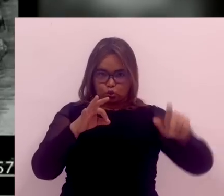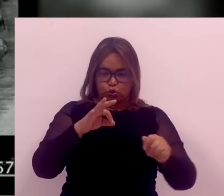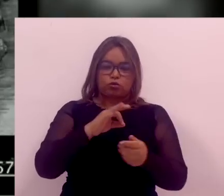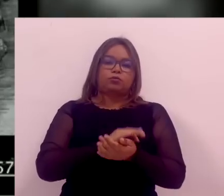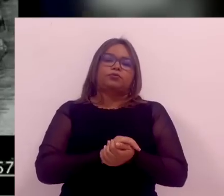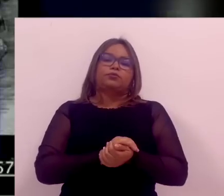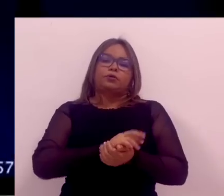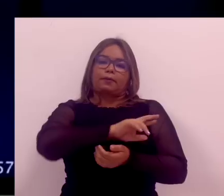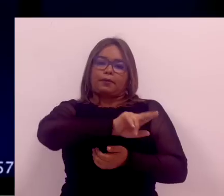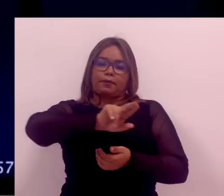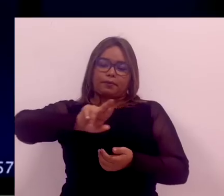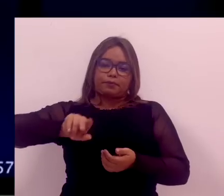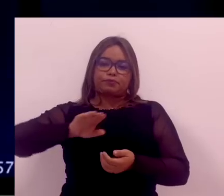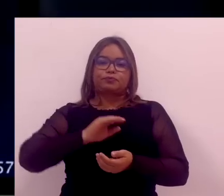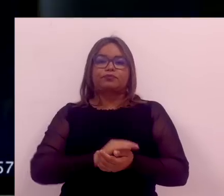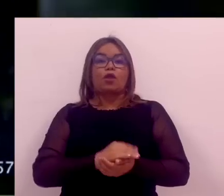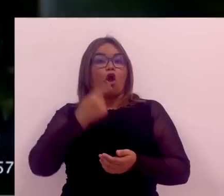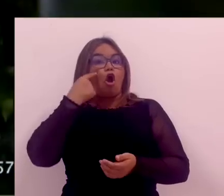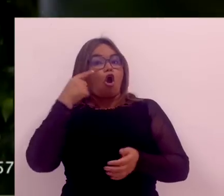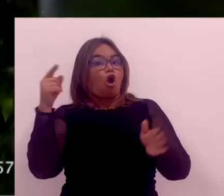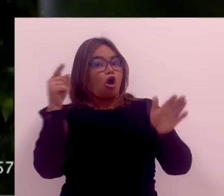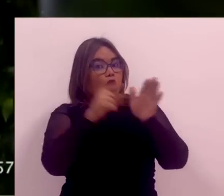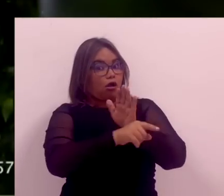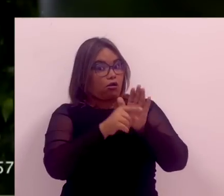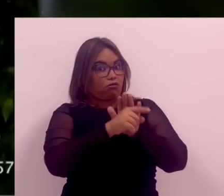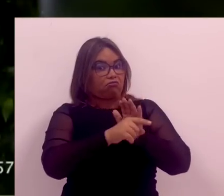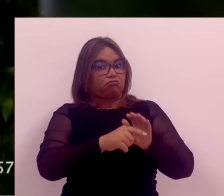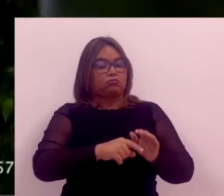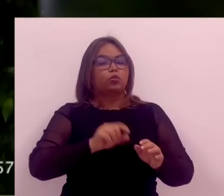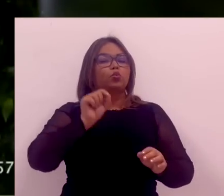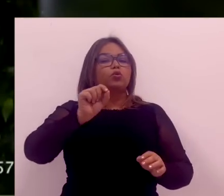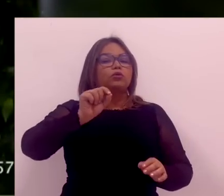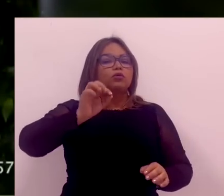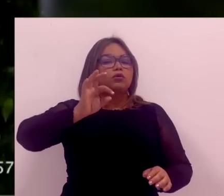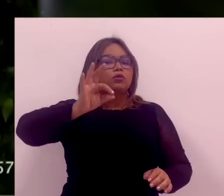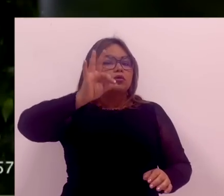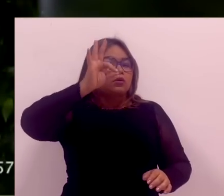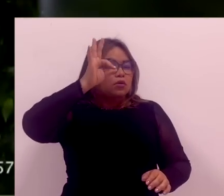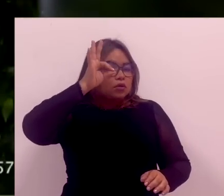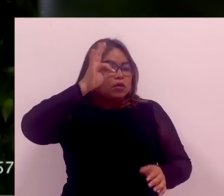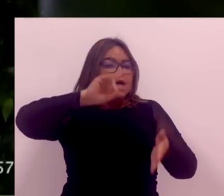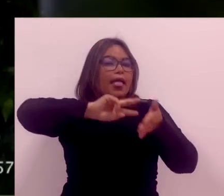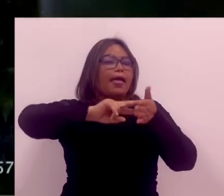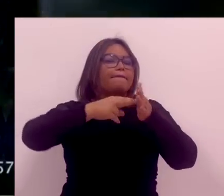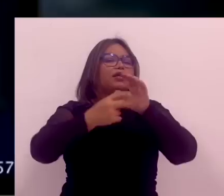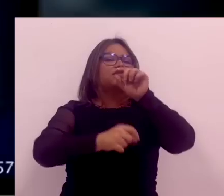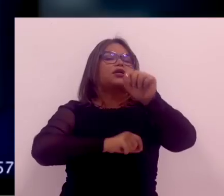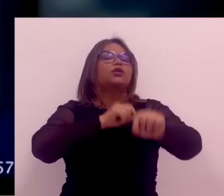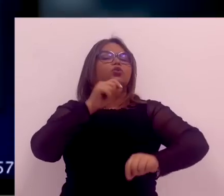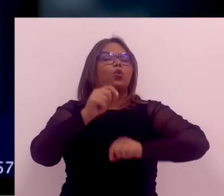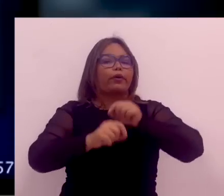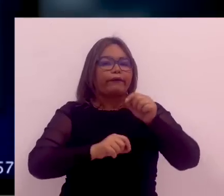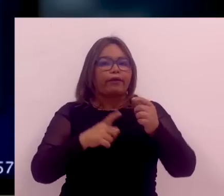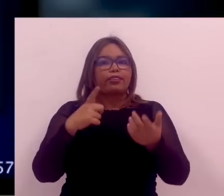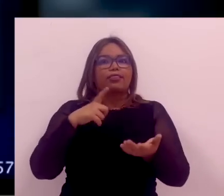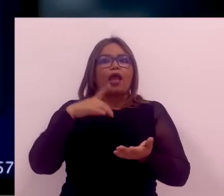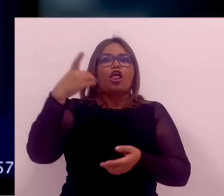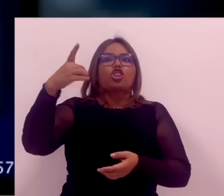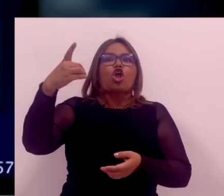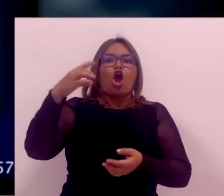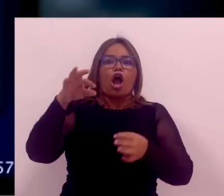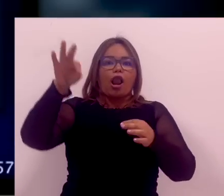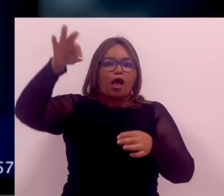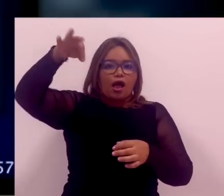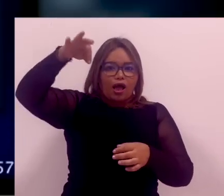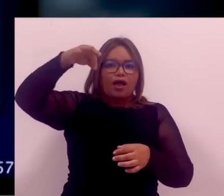o olho que tudo vê, todos esses. Agora vamos perguntar à enciclopédia da maçonaria o que o olho que tudo vê